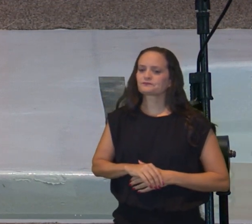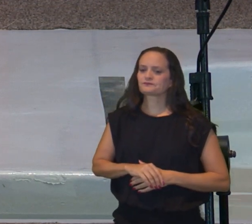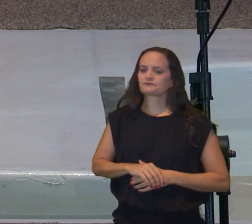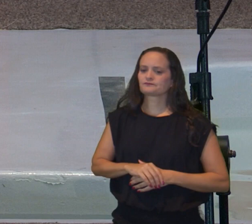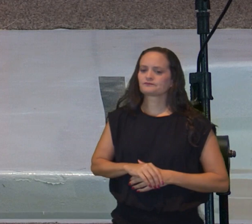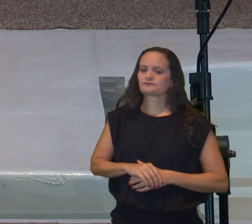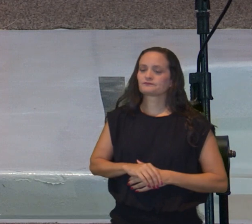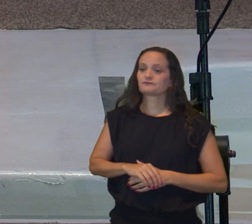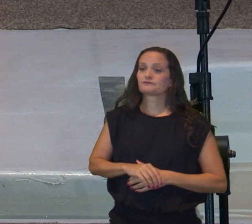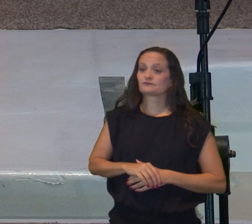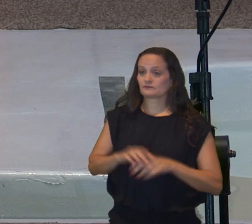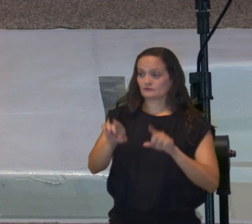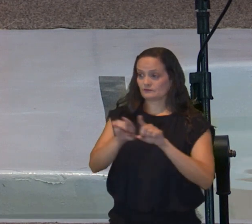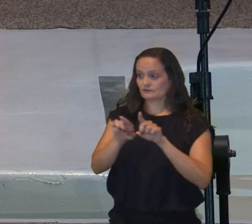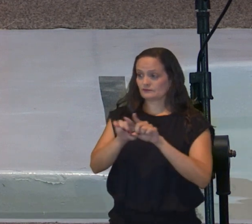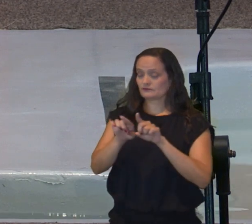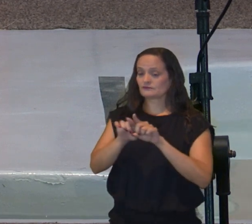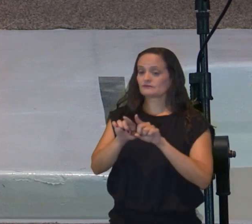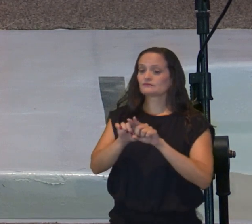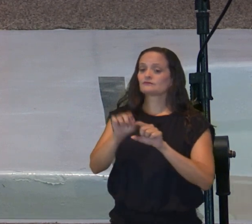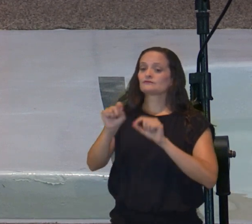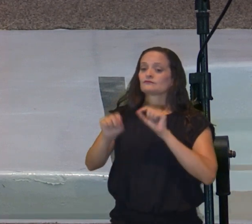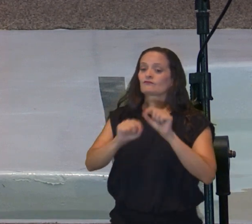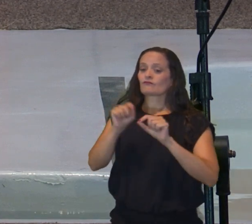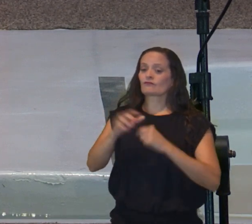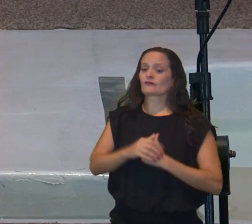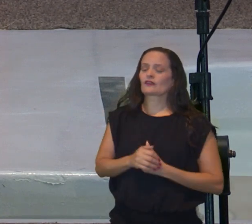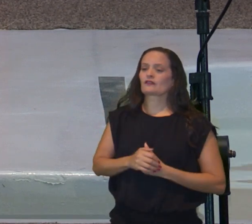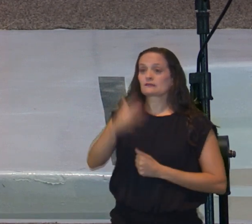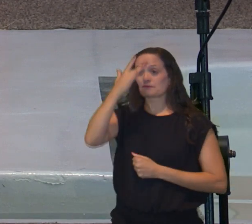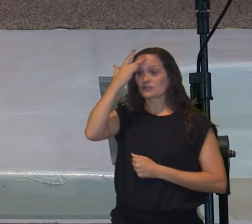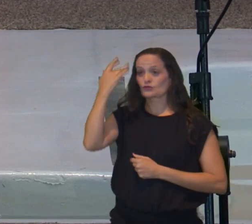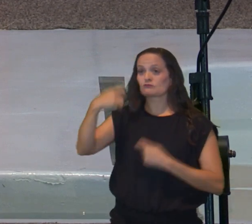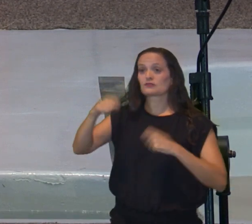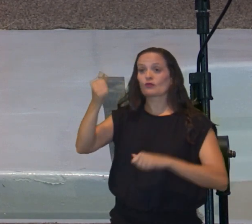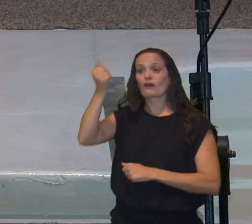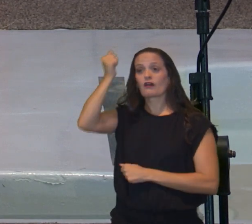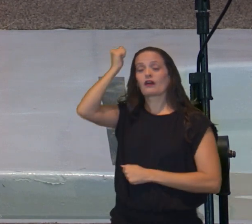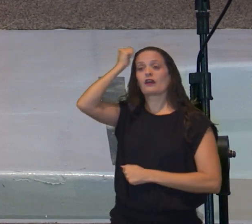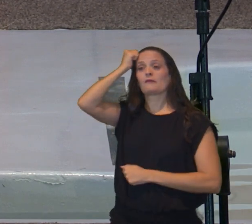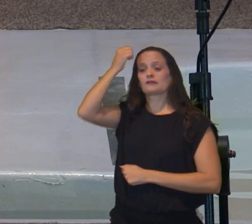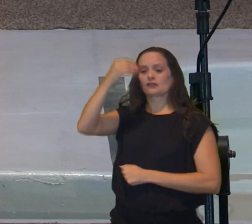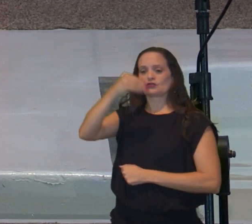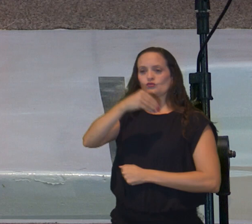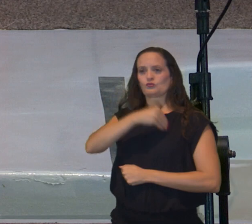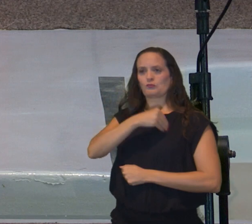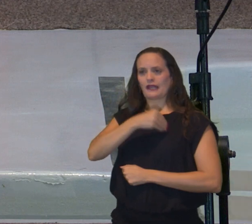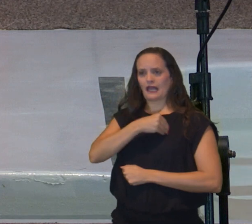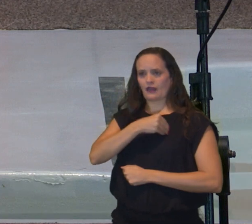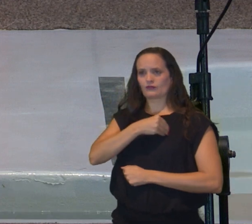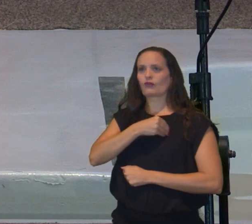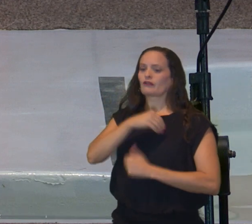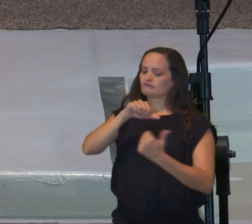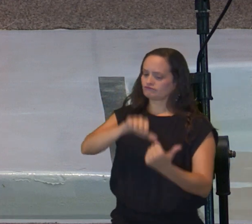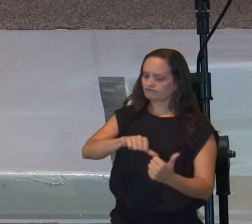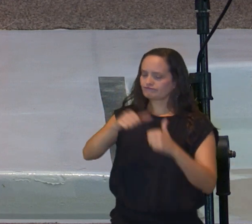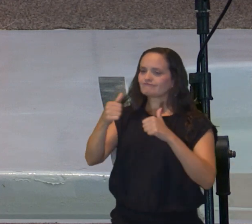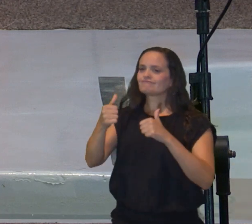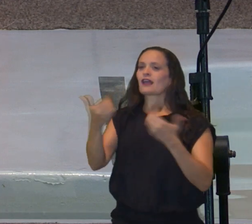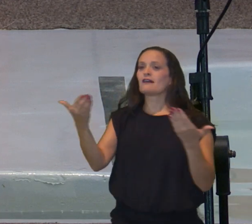Entenderam a palavra do Senhor, reconheceram seus pecados e para se tornarem membros da igreja,